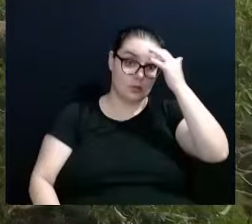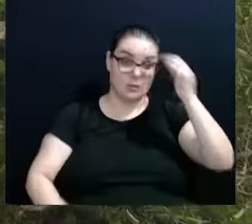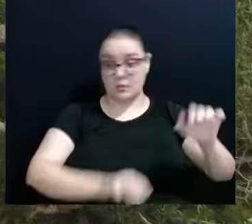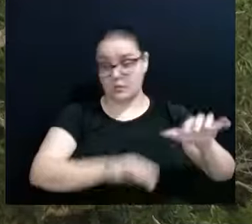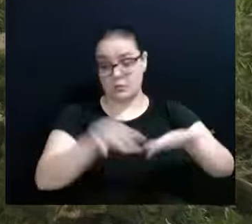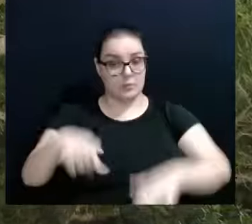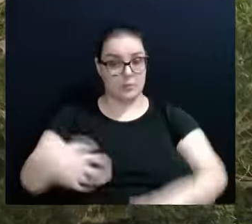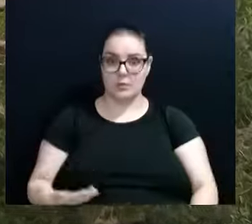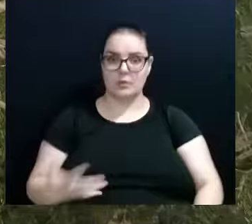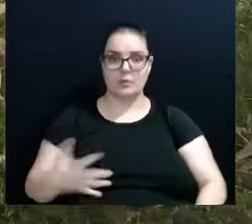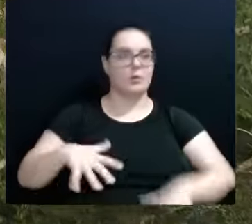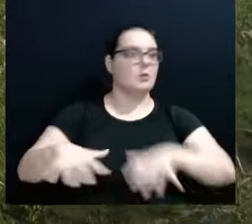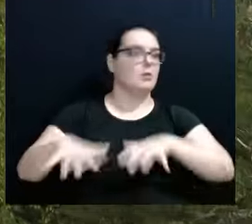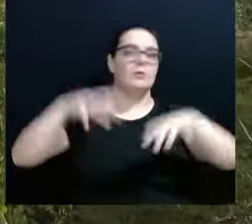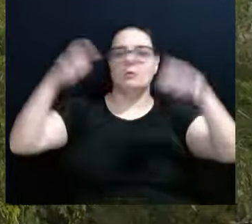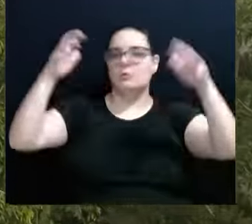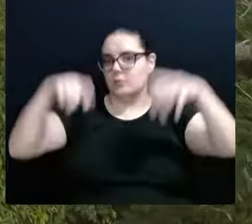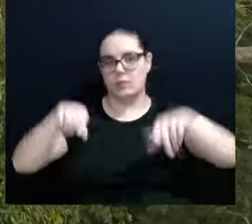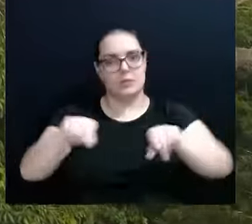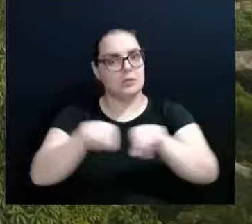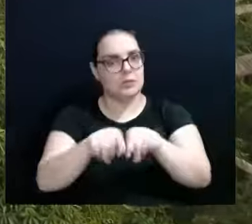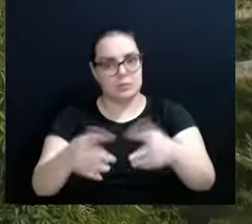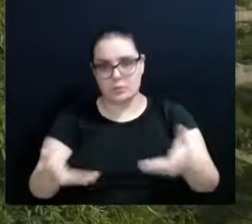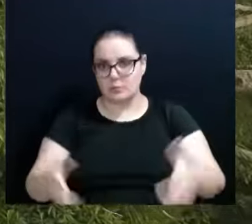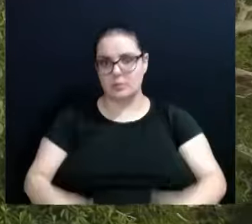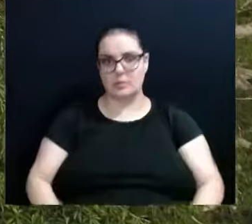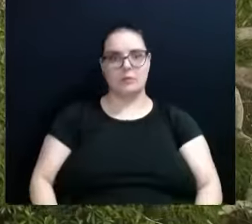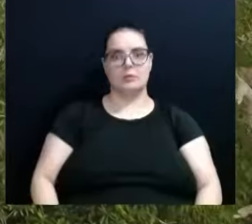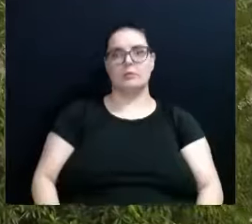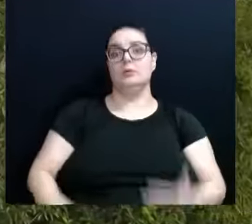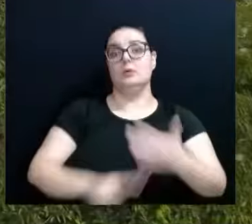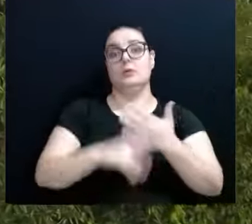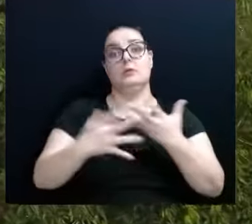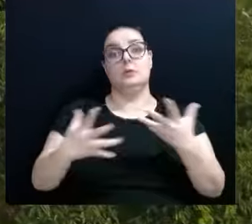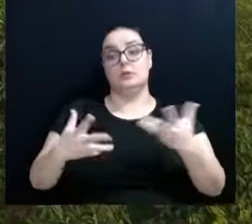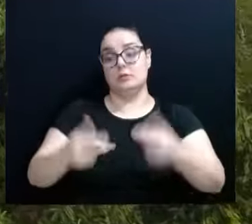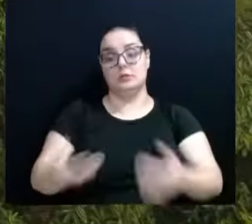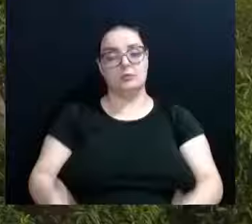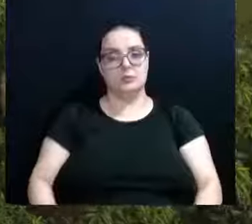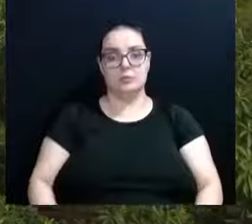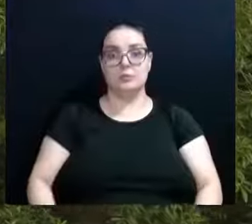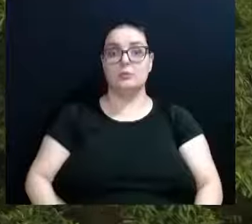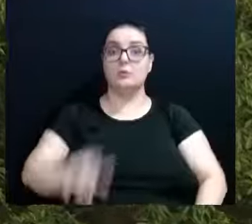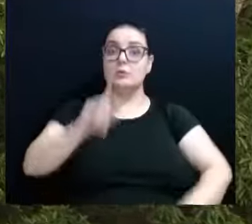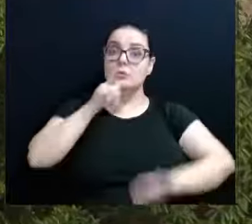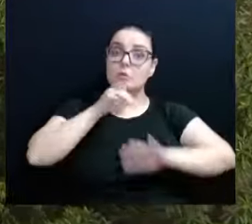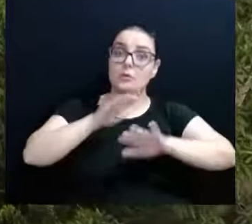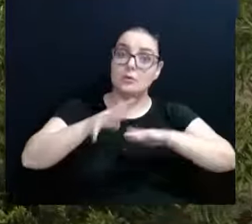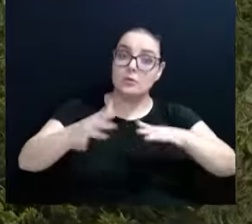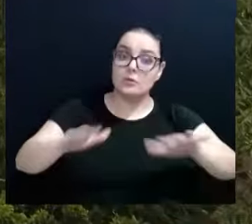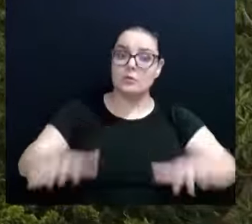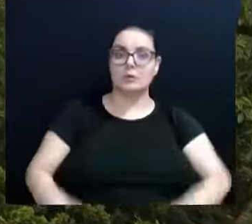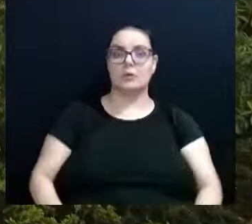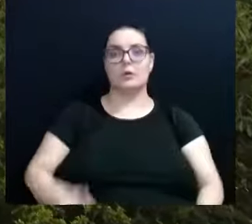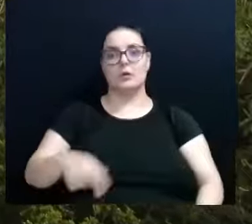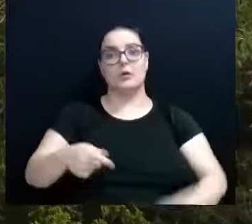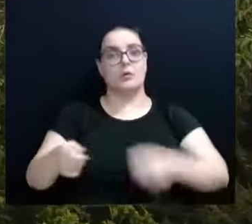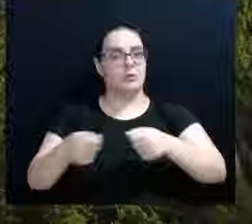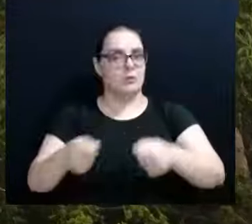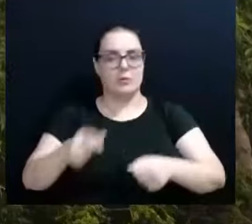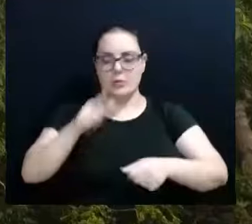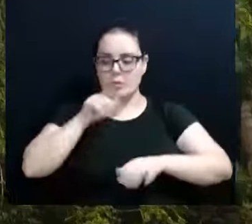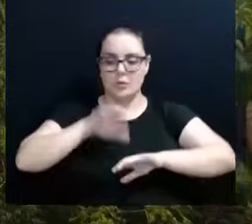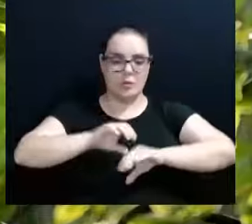ser transportada para cá. Então, isso vai mexer com a chuva aqui também. A questão do oceano, ele